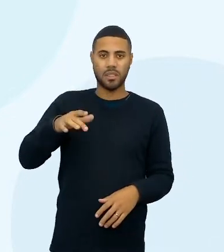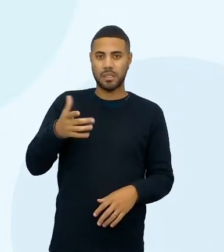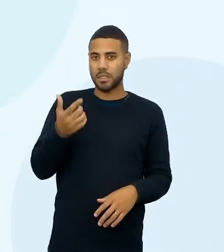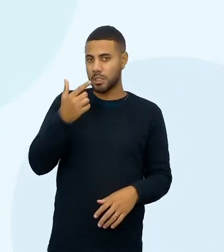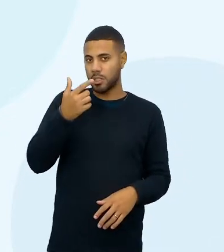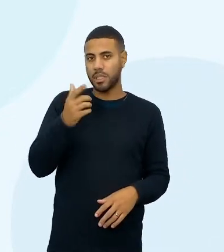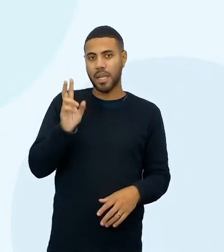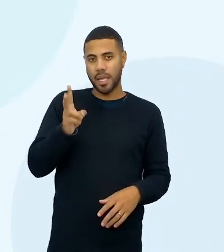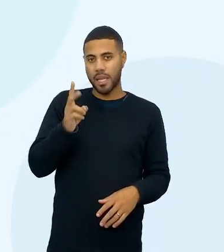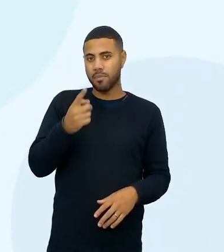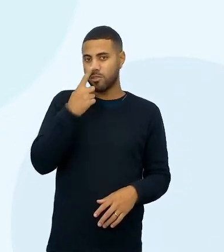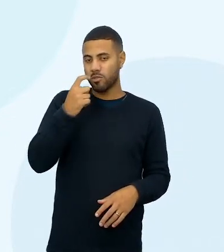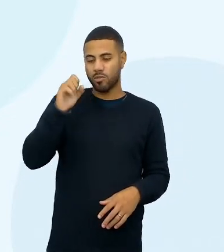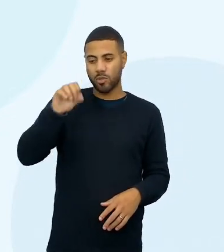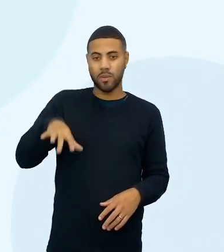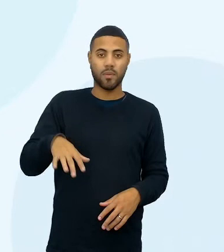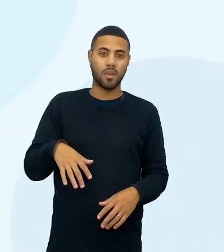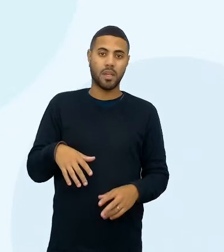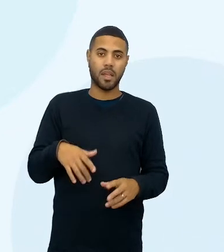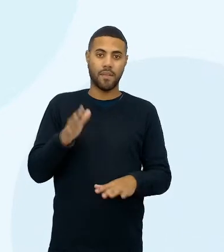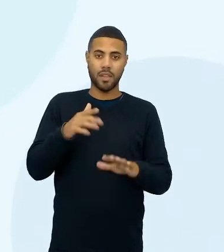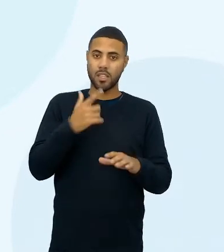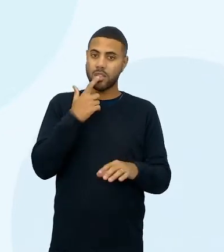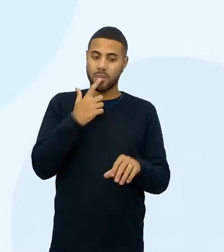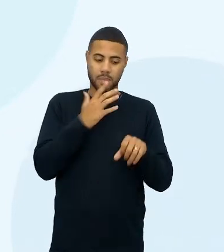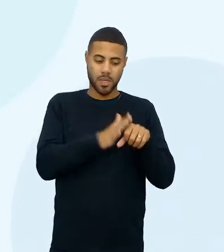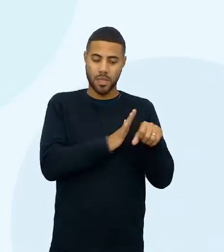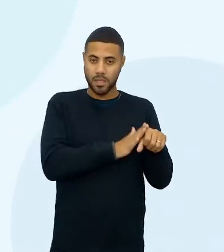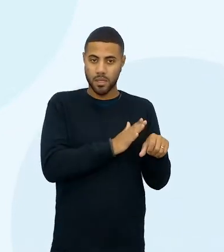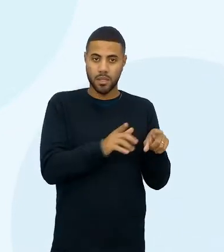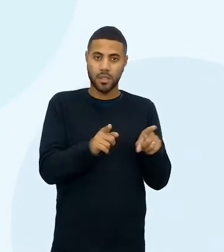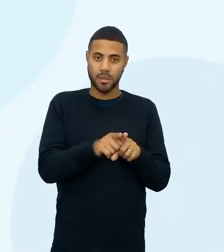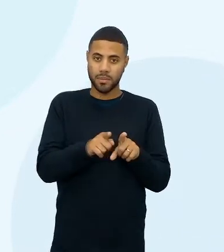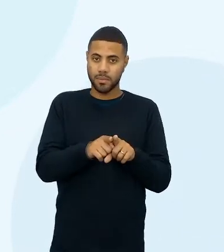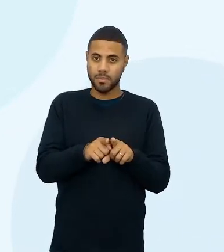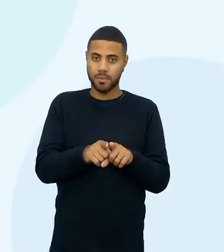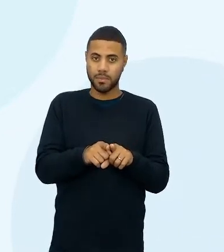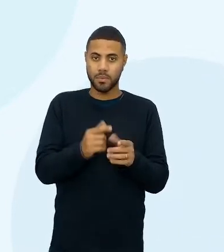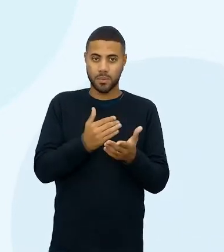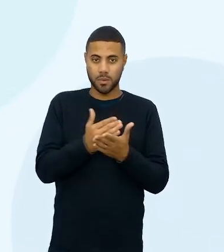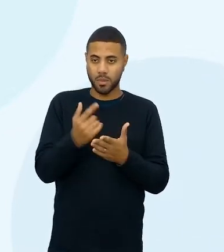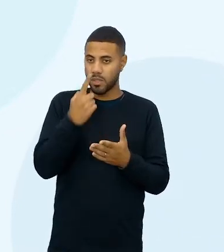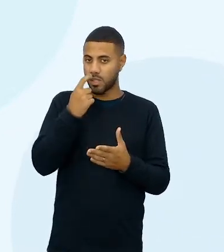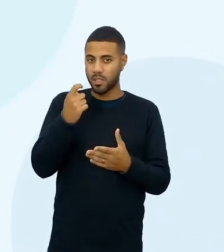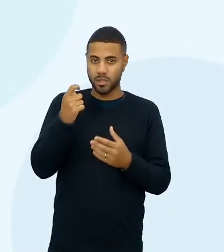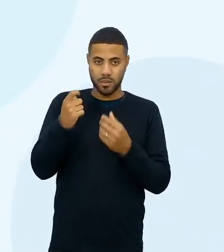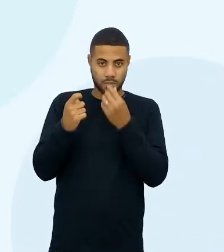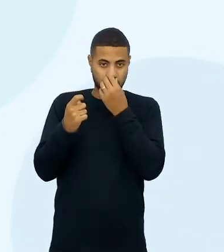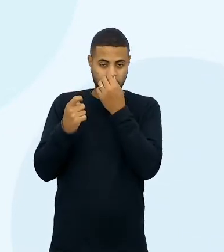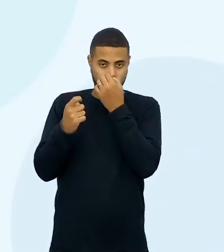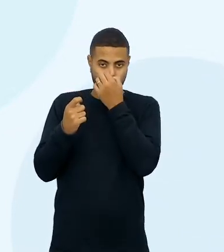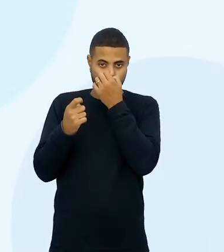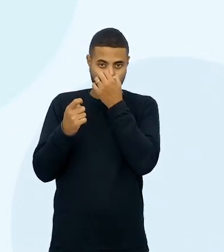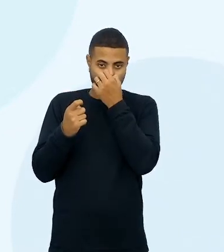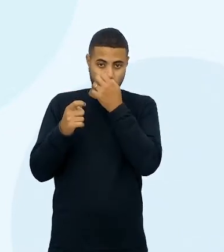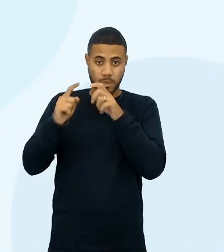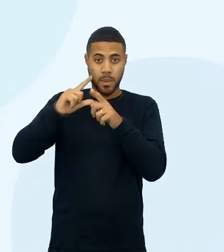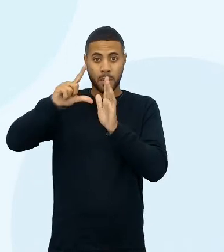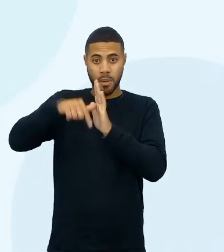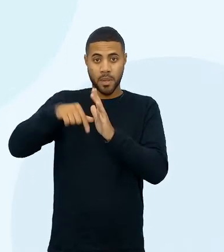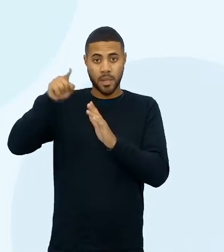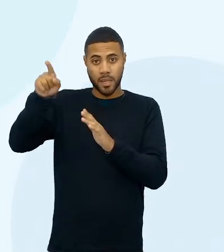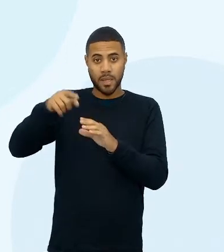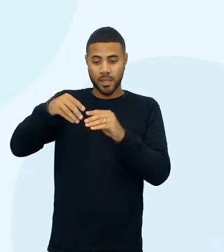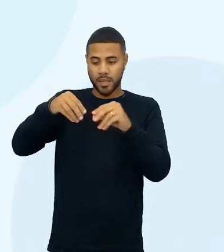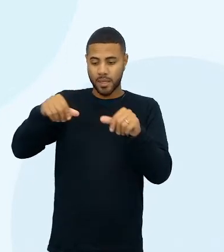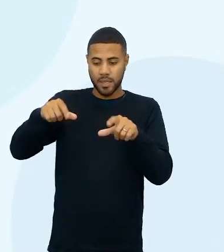aquela hortaliça, aquele tomatinho que está machucado, ele foi para o lixo e ele vai para o aterro. Lá no aterro ele vai